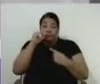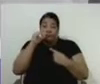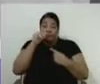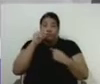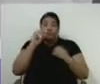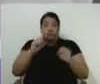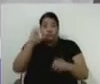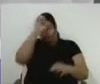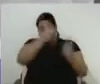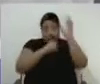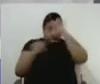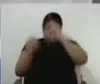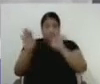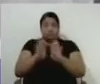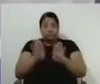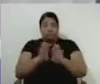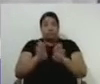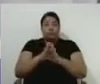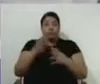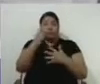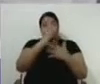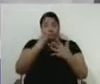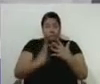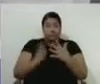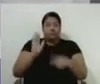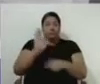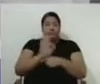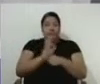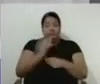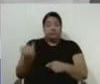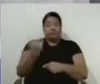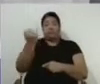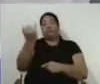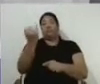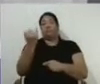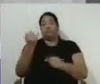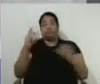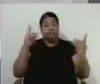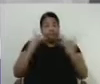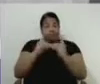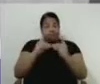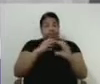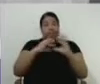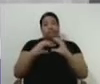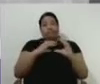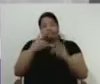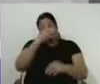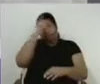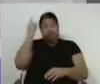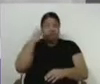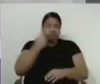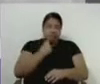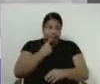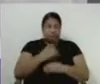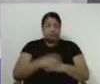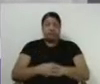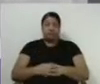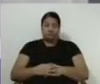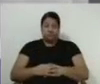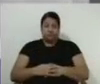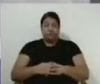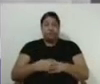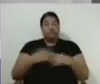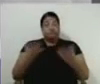aprender essa ferramenta, que é muito importante no atendimento às pessoas que têm esse tipo de deficiência. Então, gente espera a